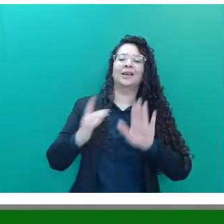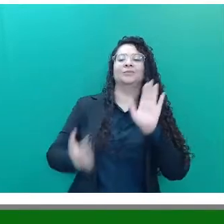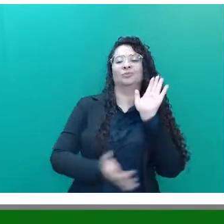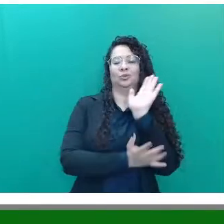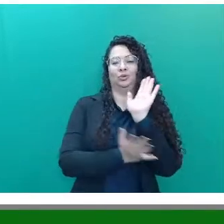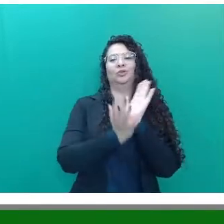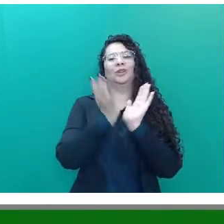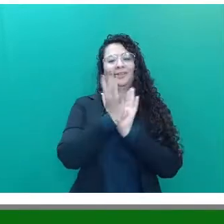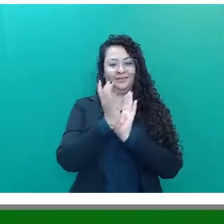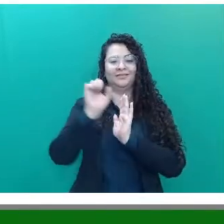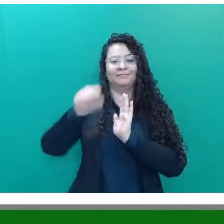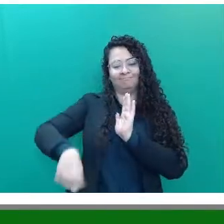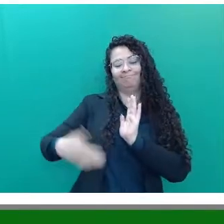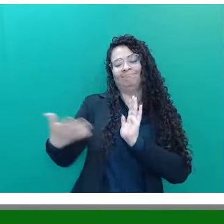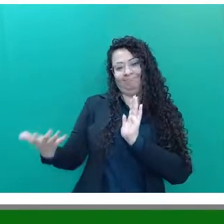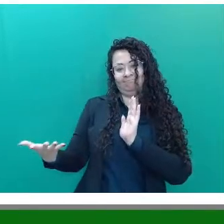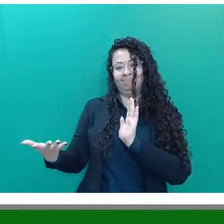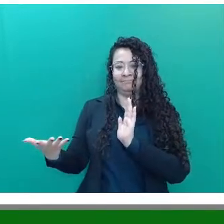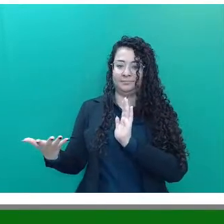alguma forma no texto